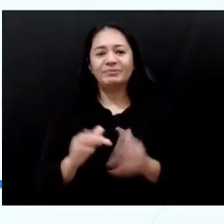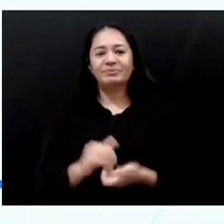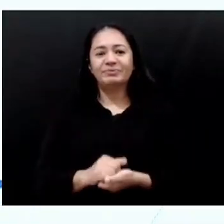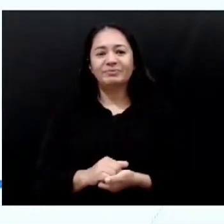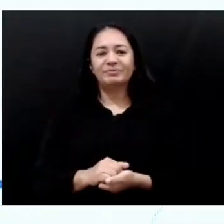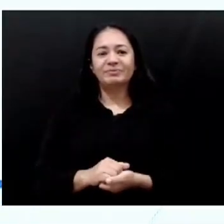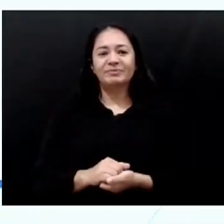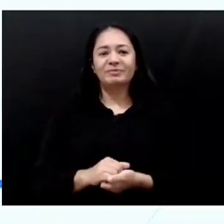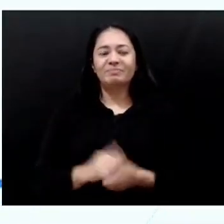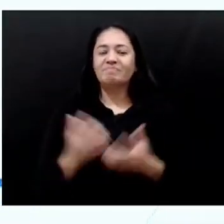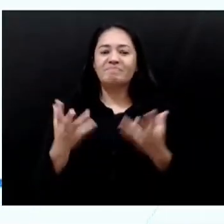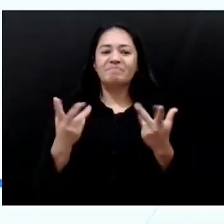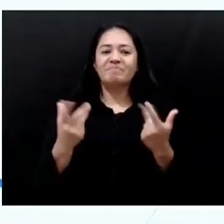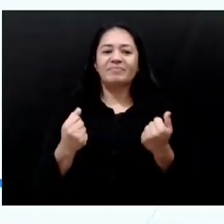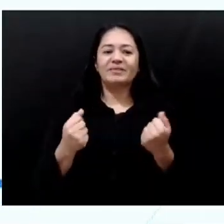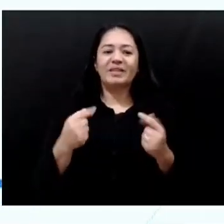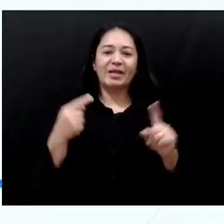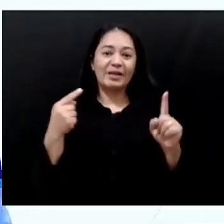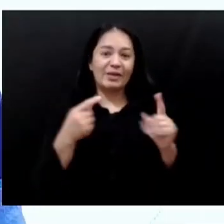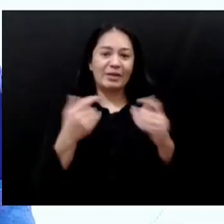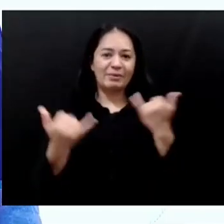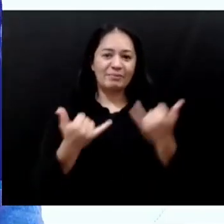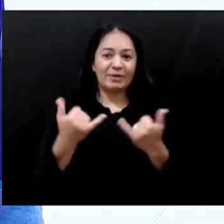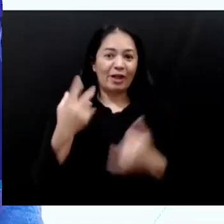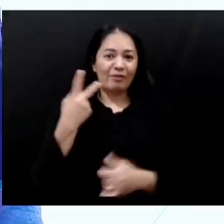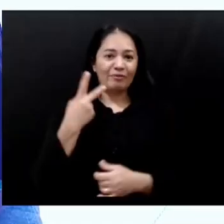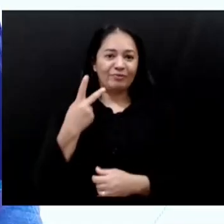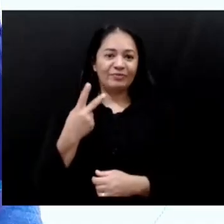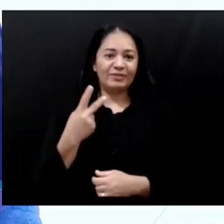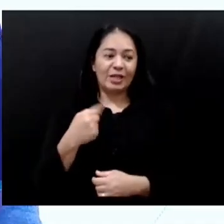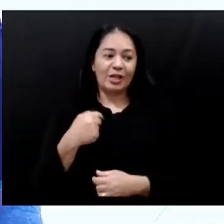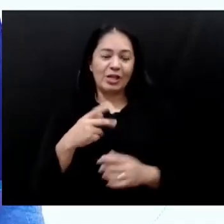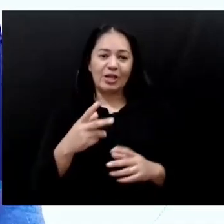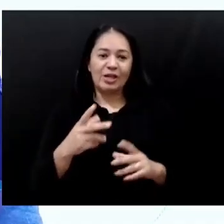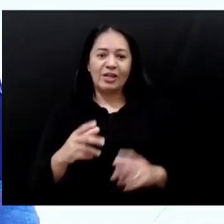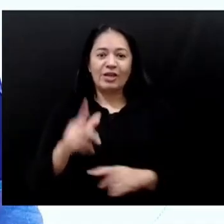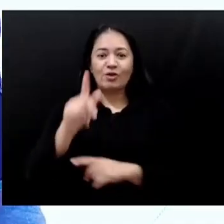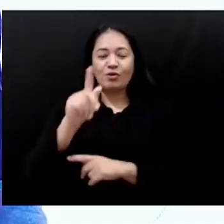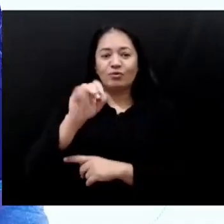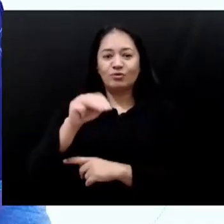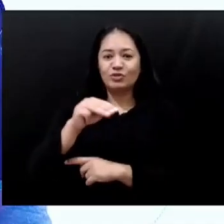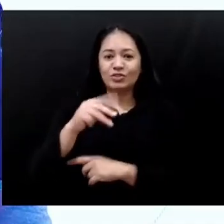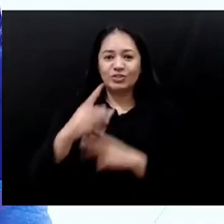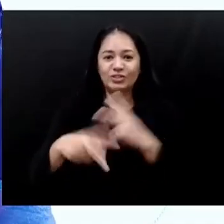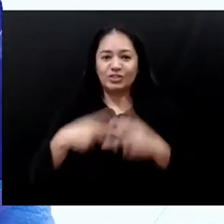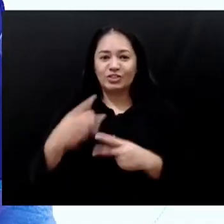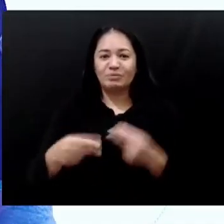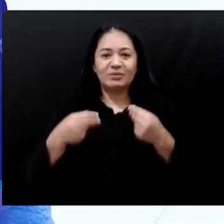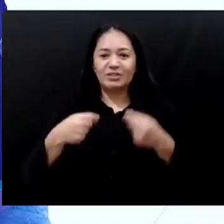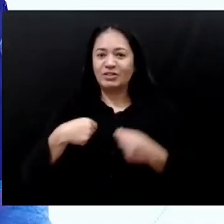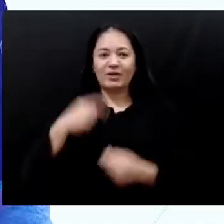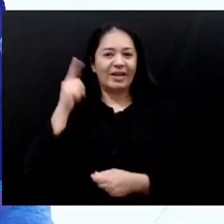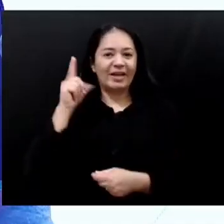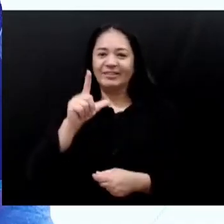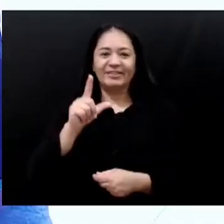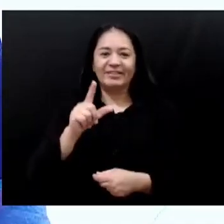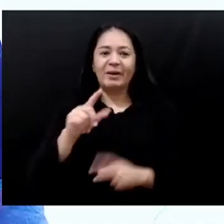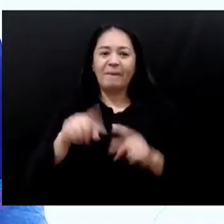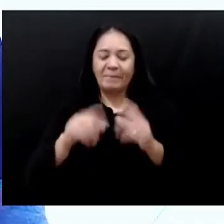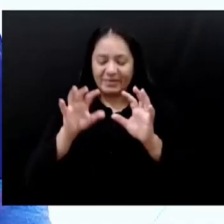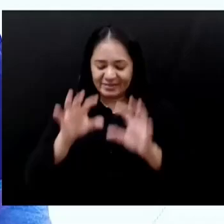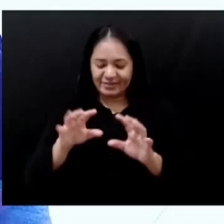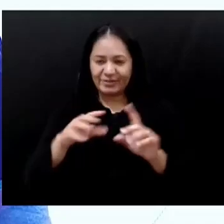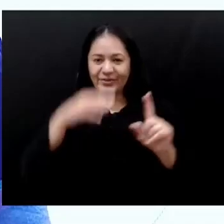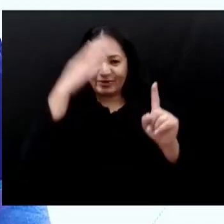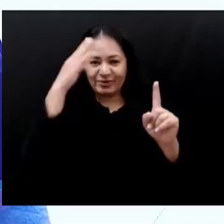ainda brincava, olha, eu ainda não ganhei esse gin de presente, mas mesmo assim eu quero homenagear o seu filho